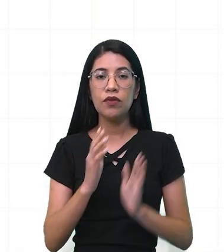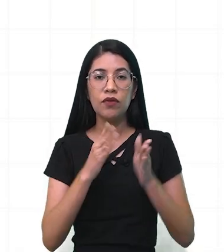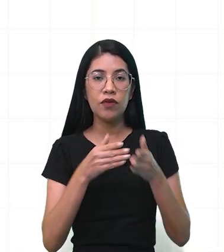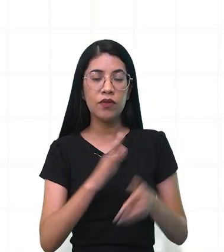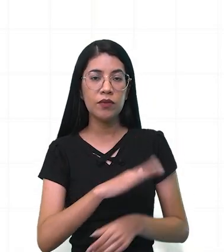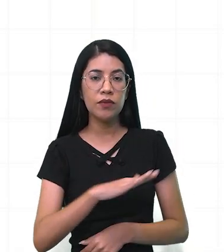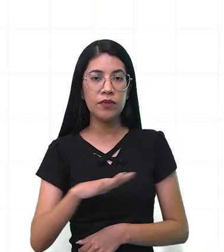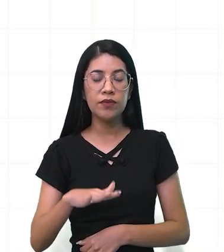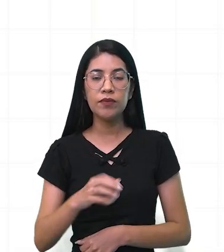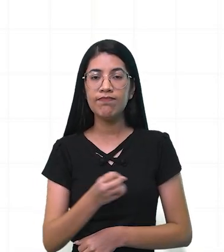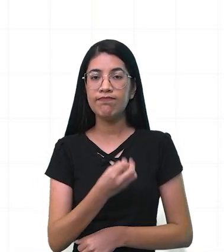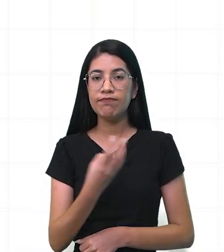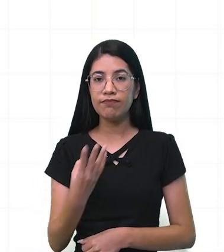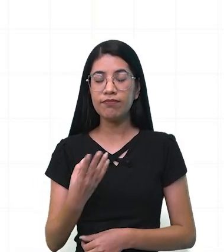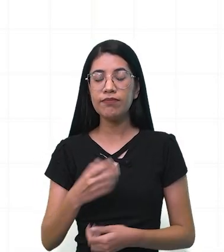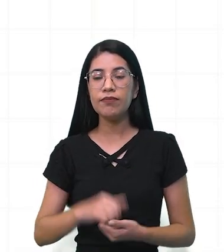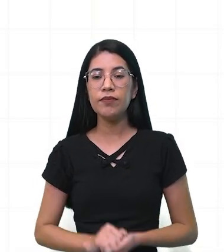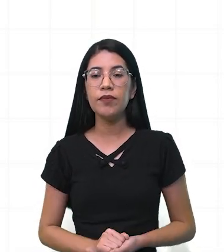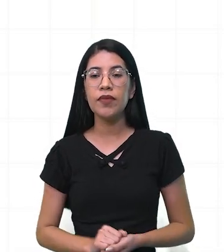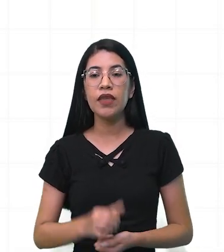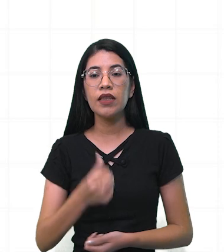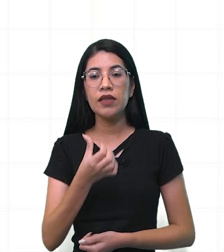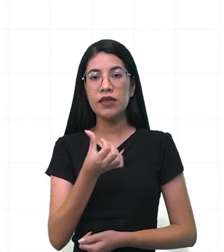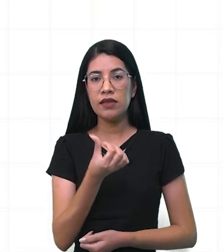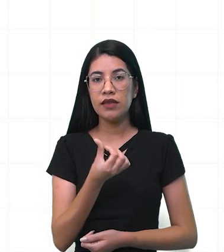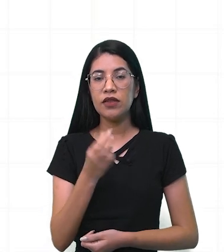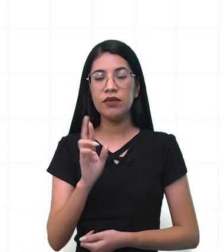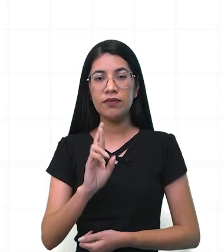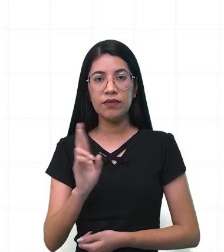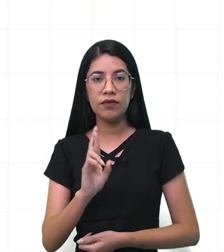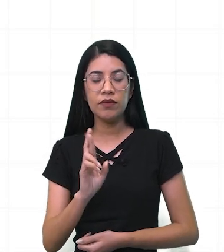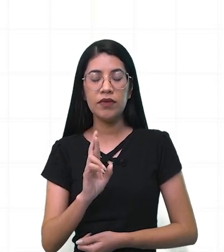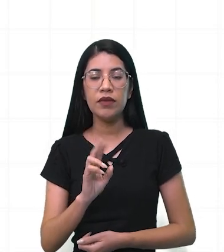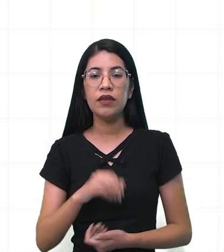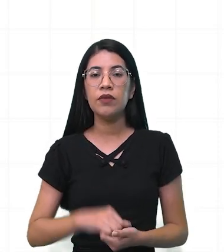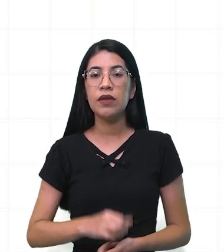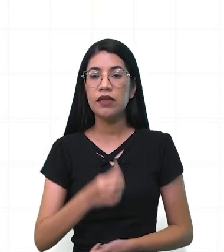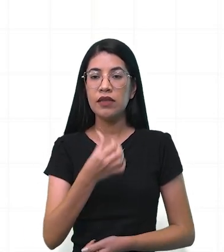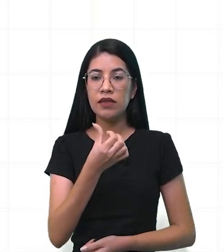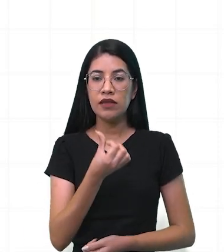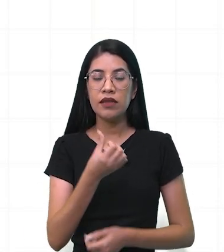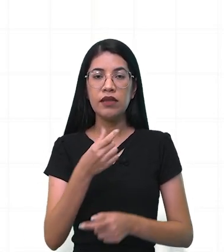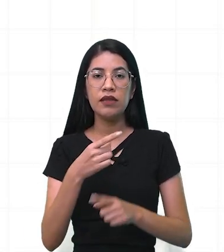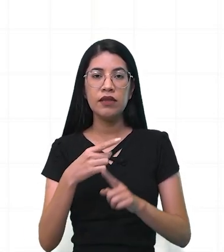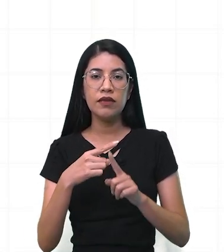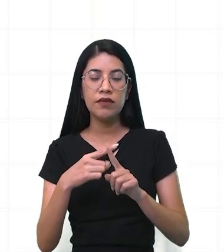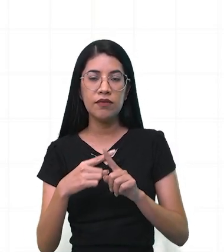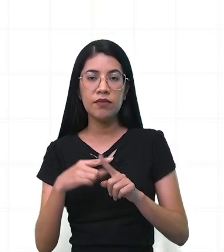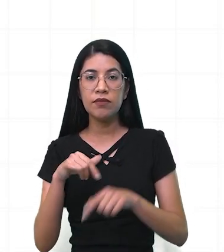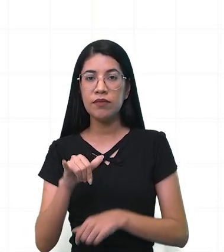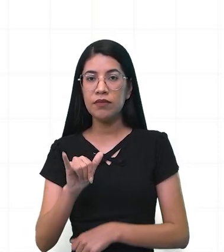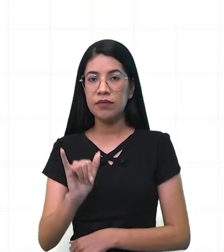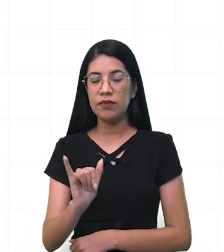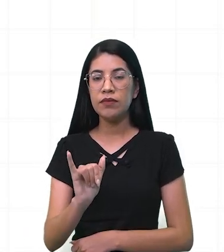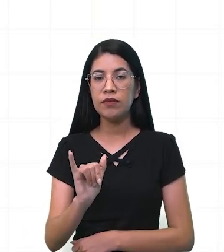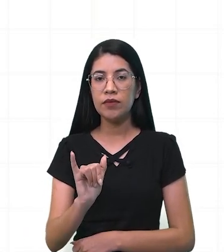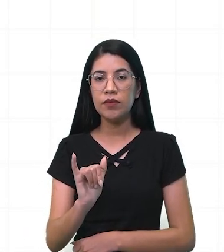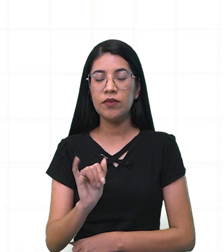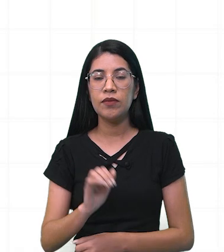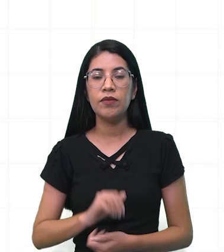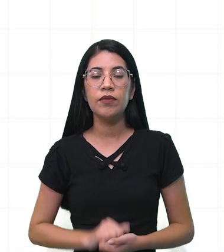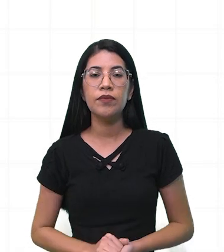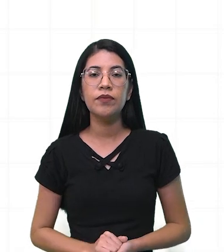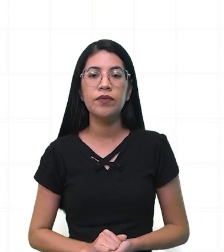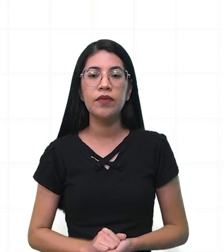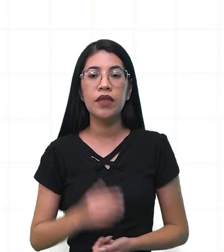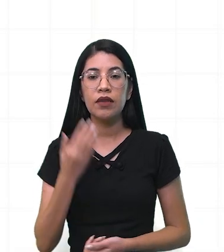R$6. Então, vai ser 6 vezes a quantidade de ingressos para crianças que foram vendidos, certo? Então, tá